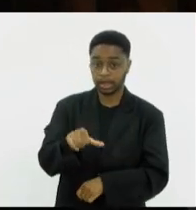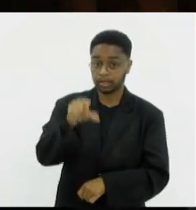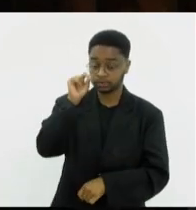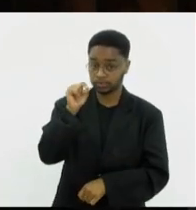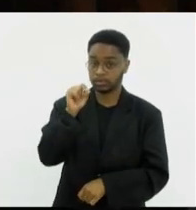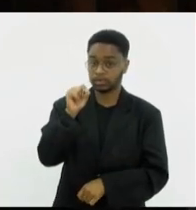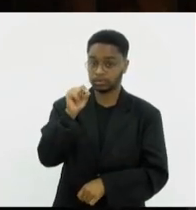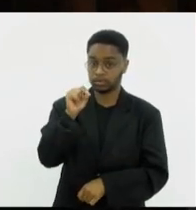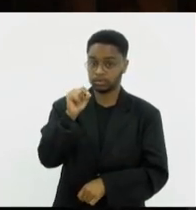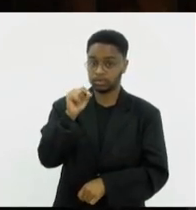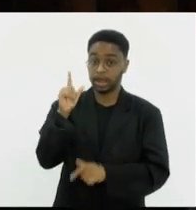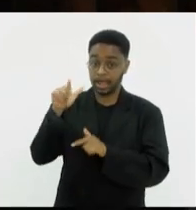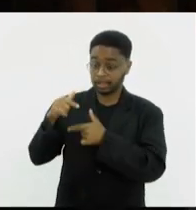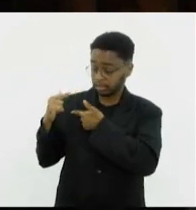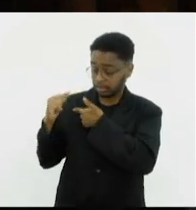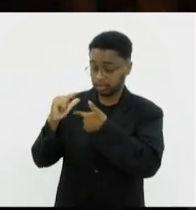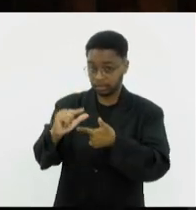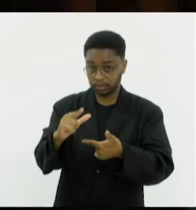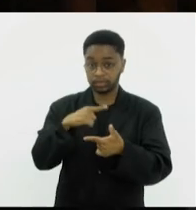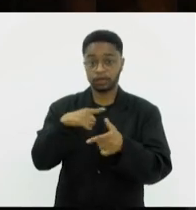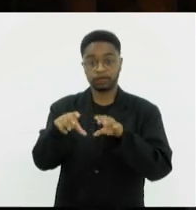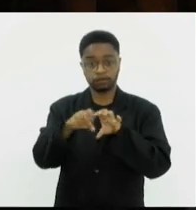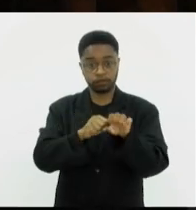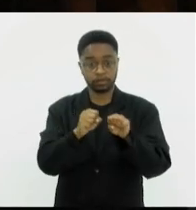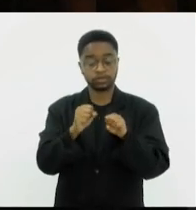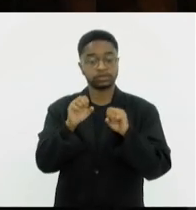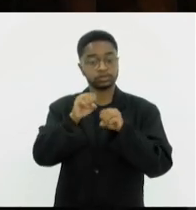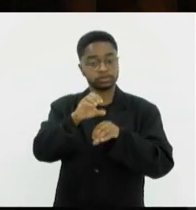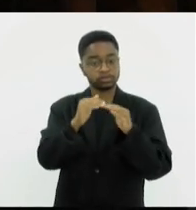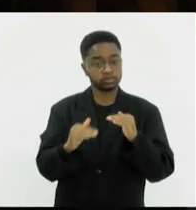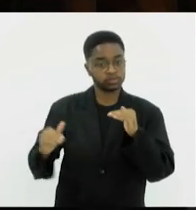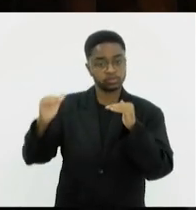um conservador com formação superior,